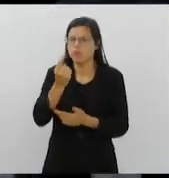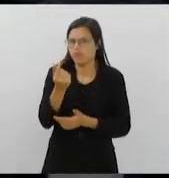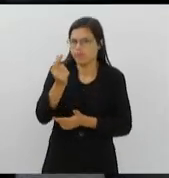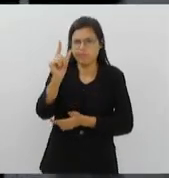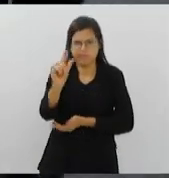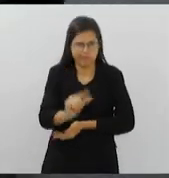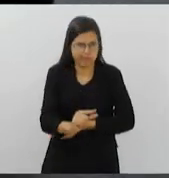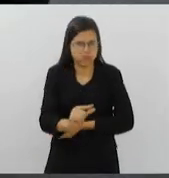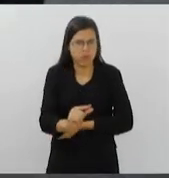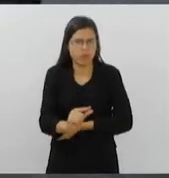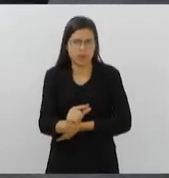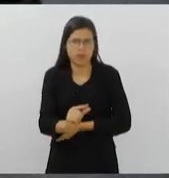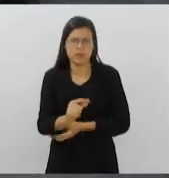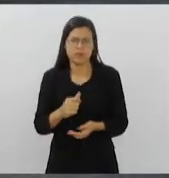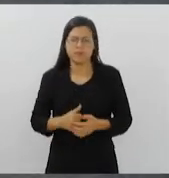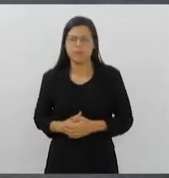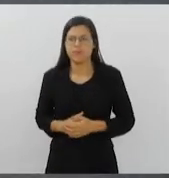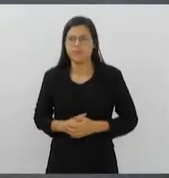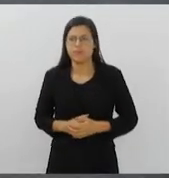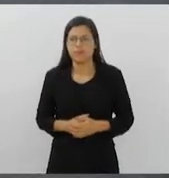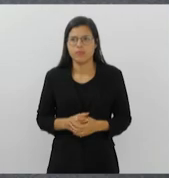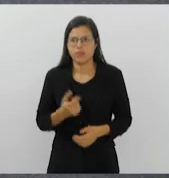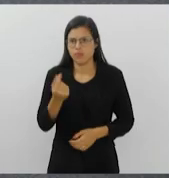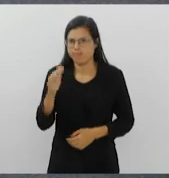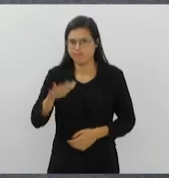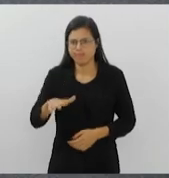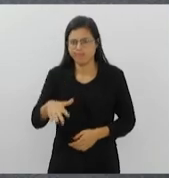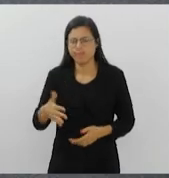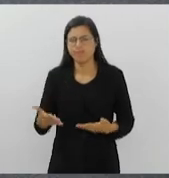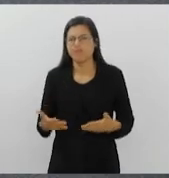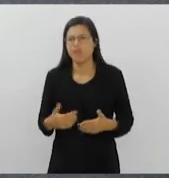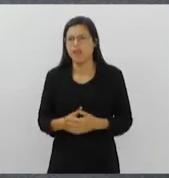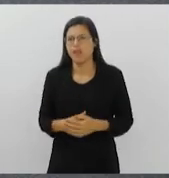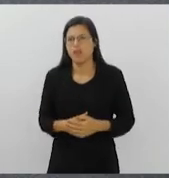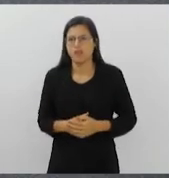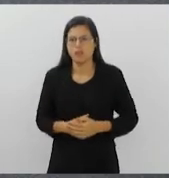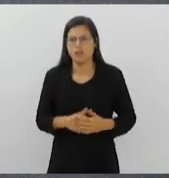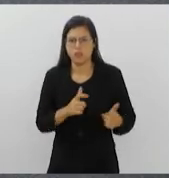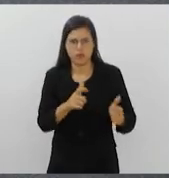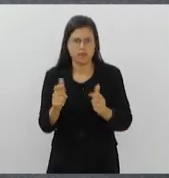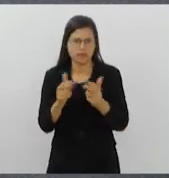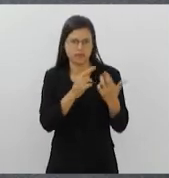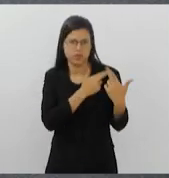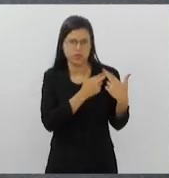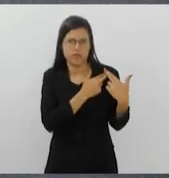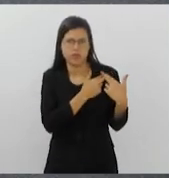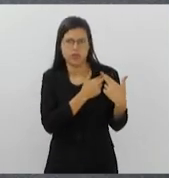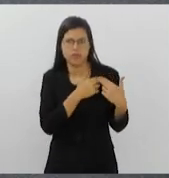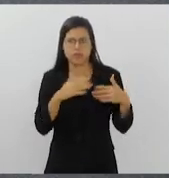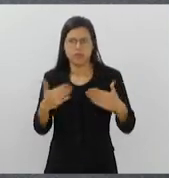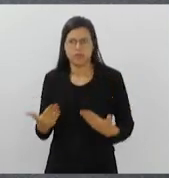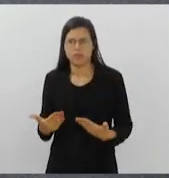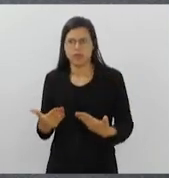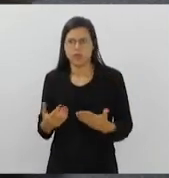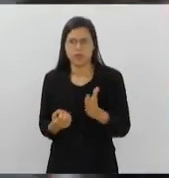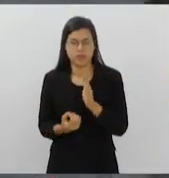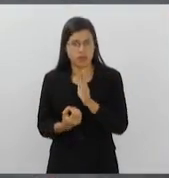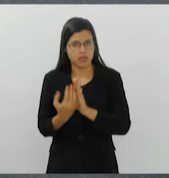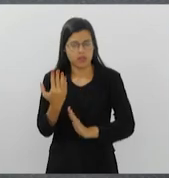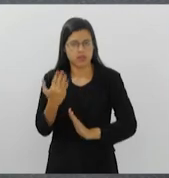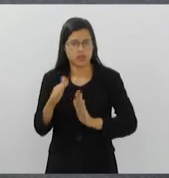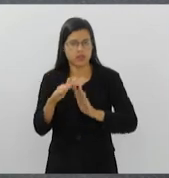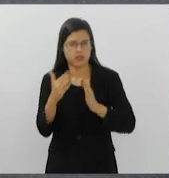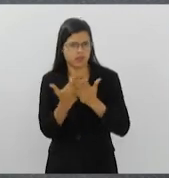digamos, né, as áreas que são responsáveis por isso. Então, com essa criação da